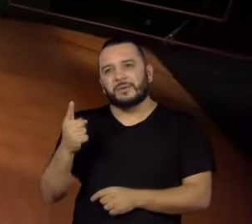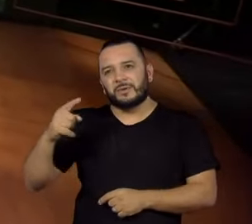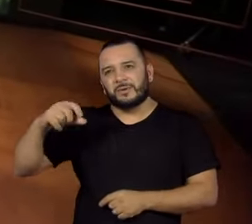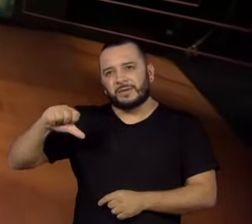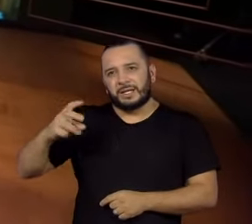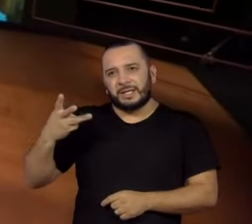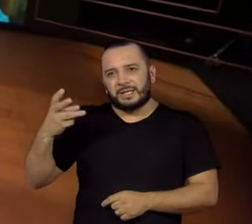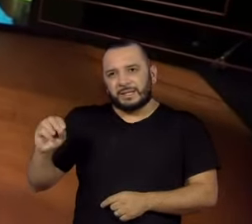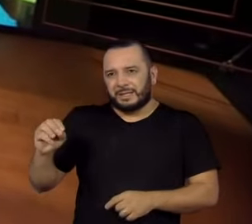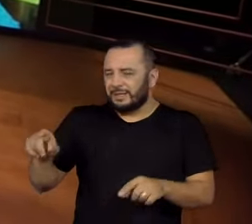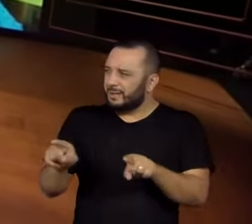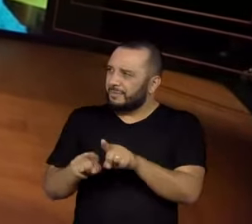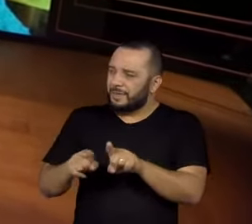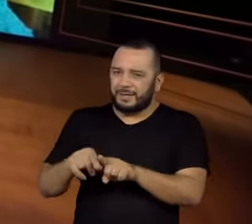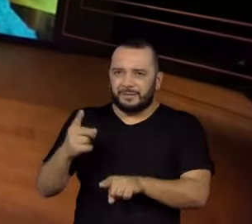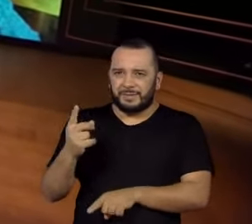né?